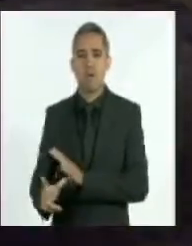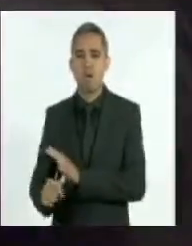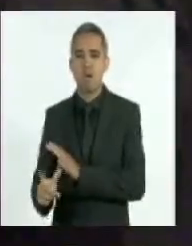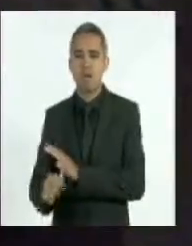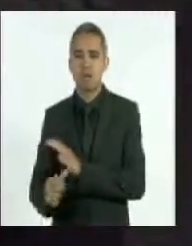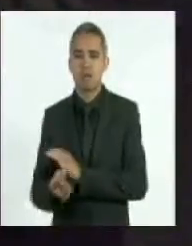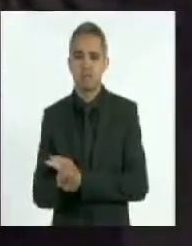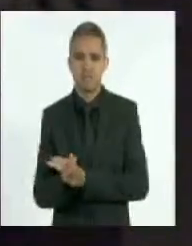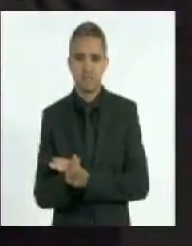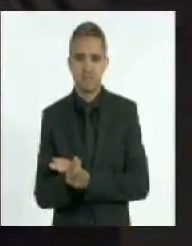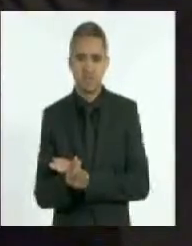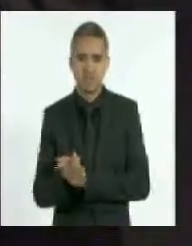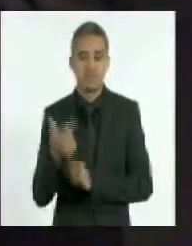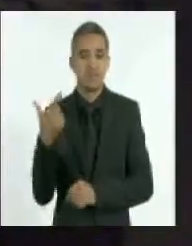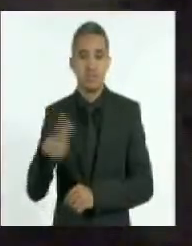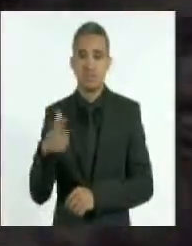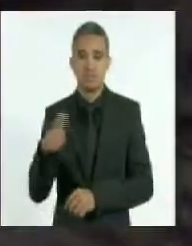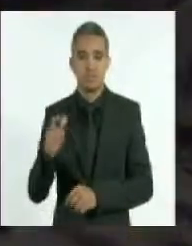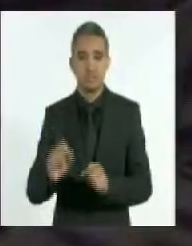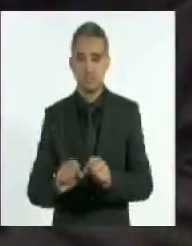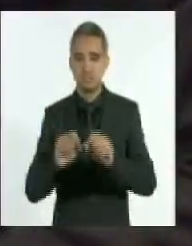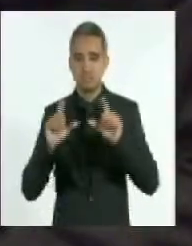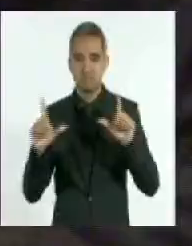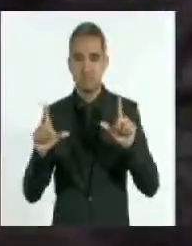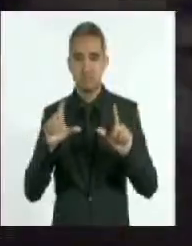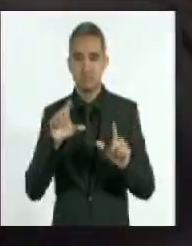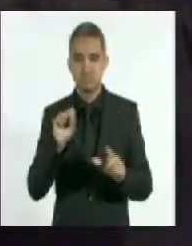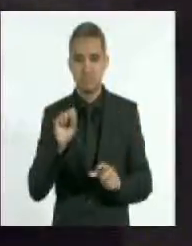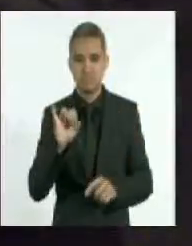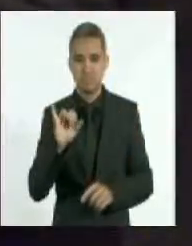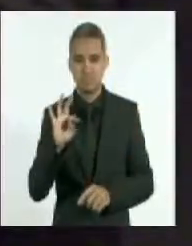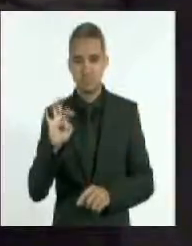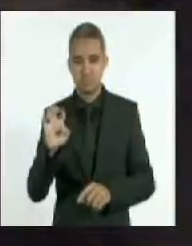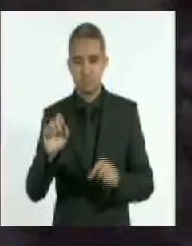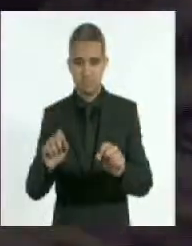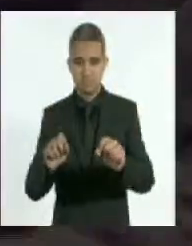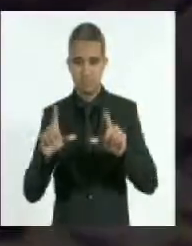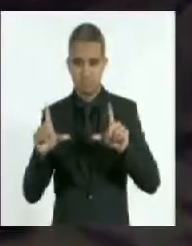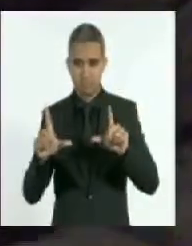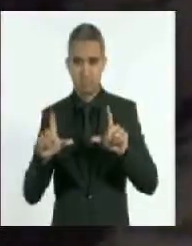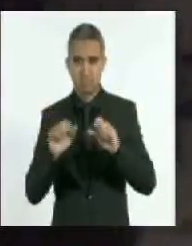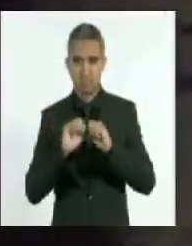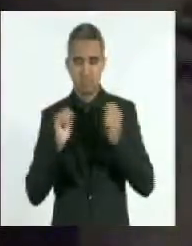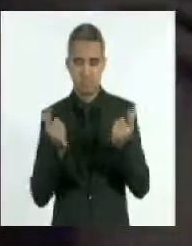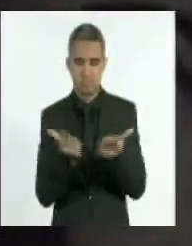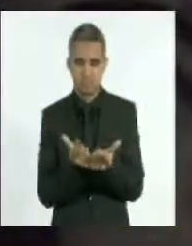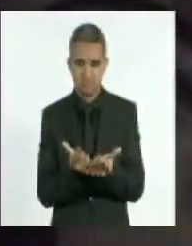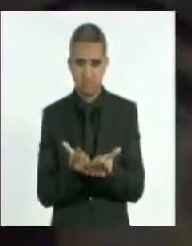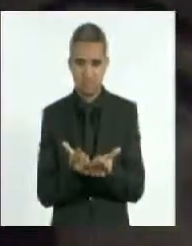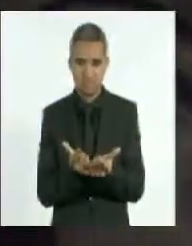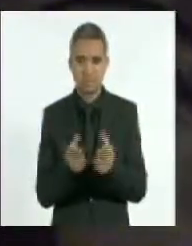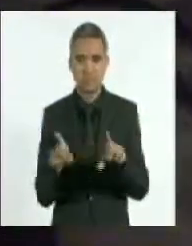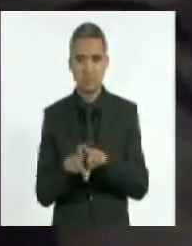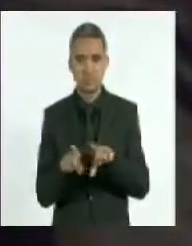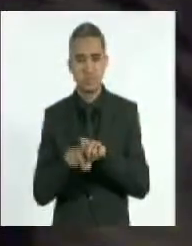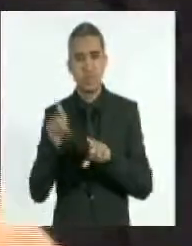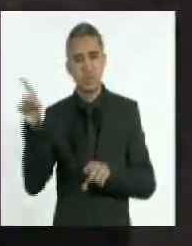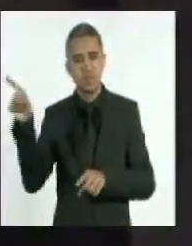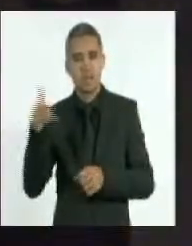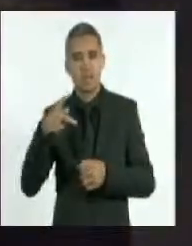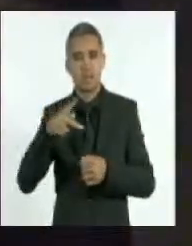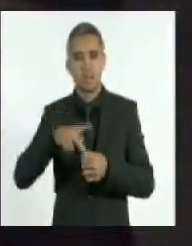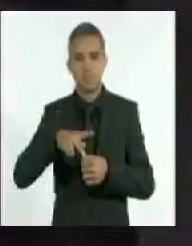Não havia no site da Assembleia, não havia no site da Petrobras